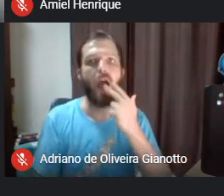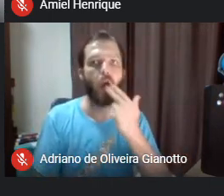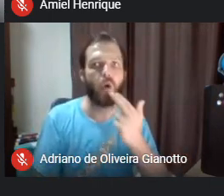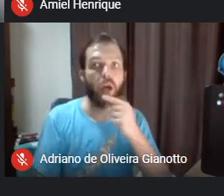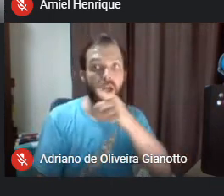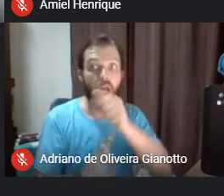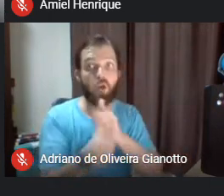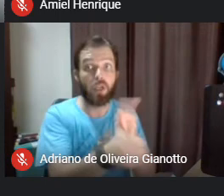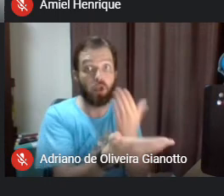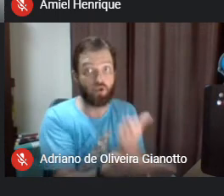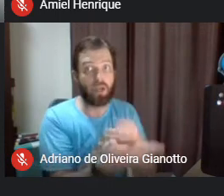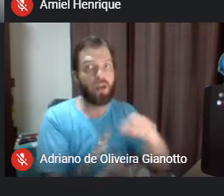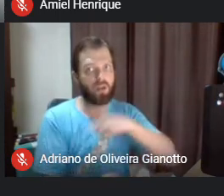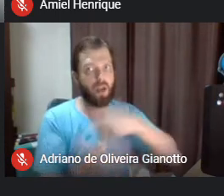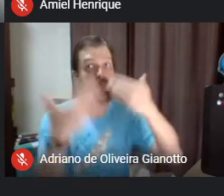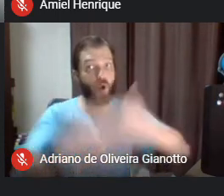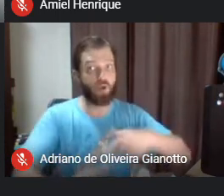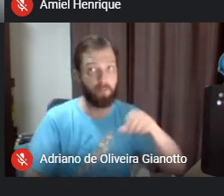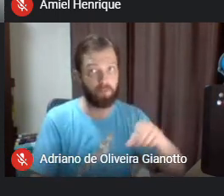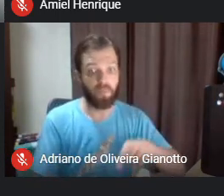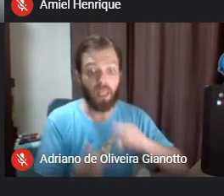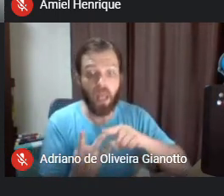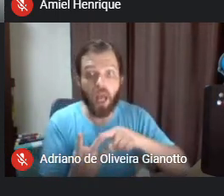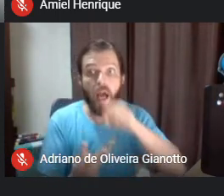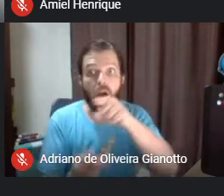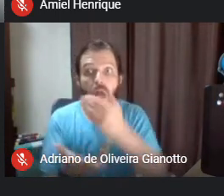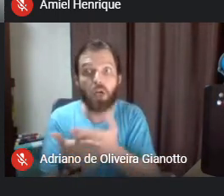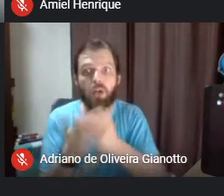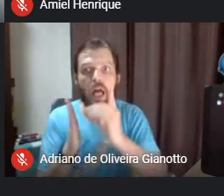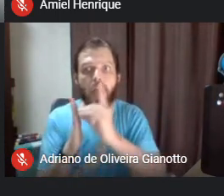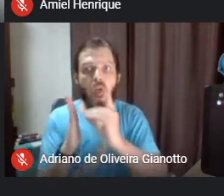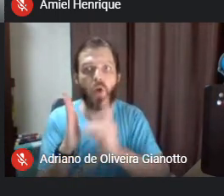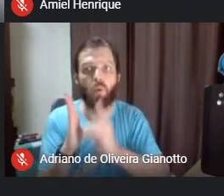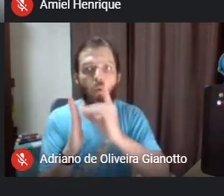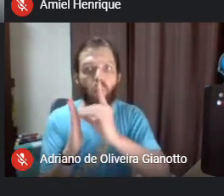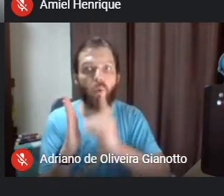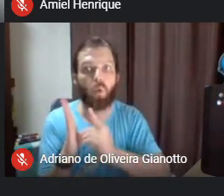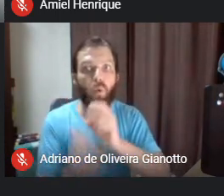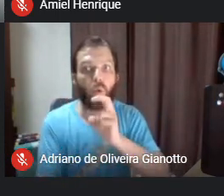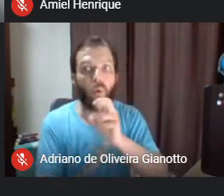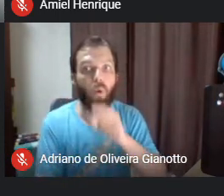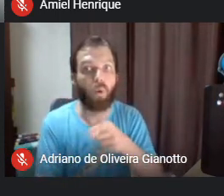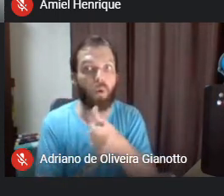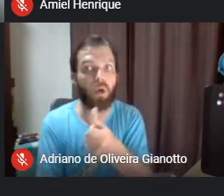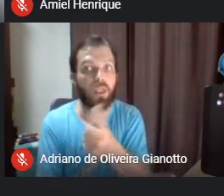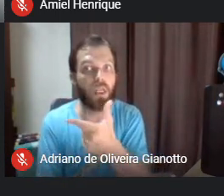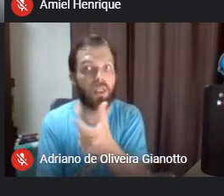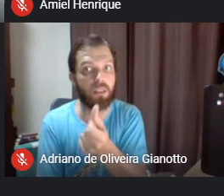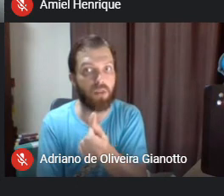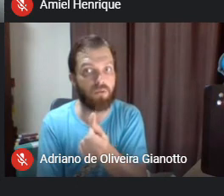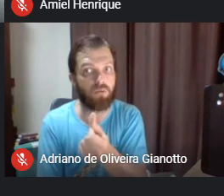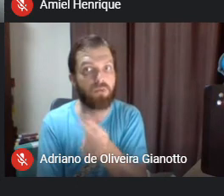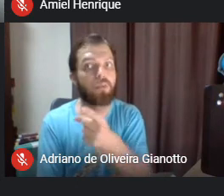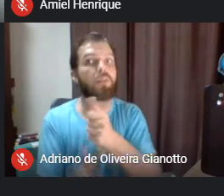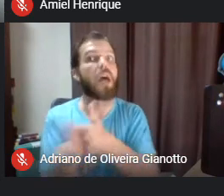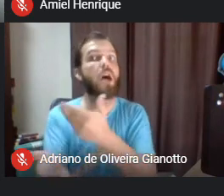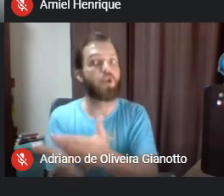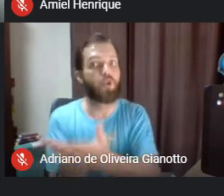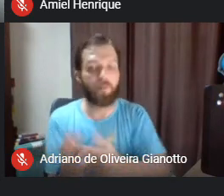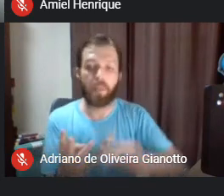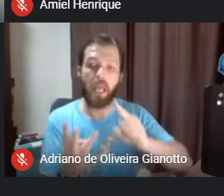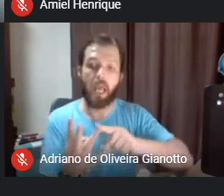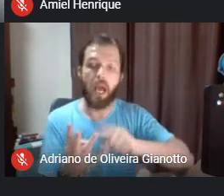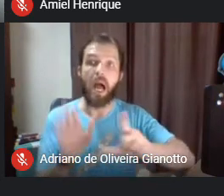Né? Ela fala assim, Libras, que língua é essa? Estudem isso, também vai cair. O decreto